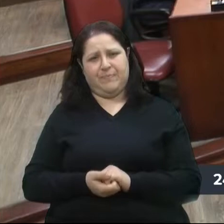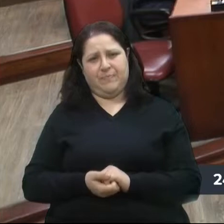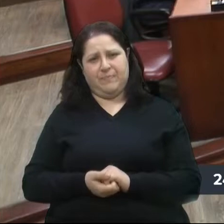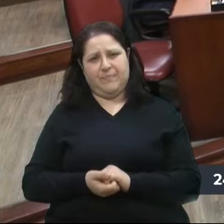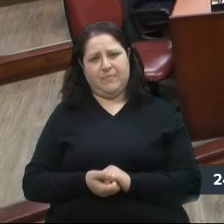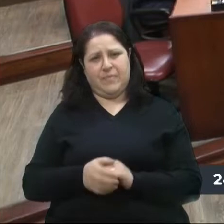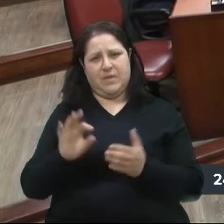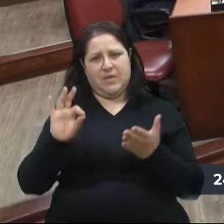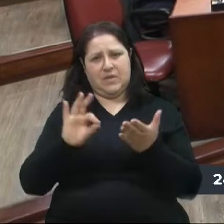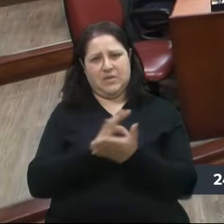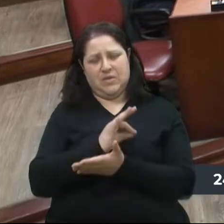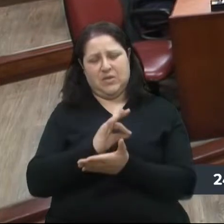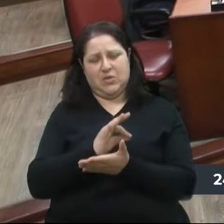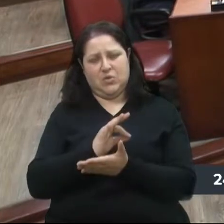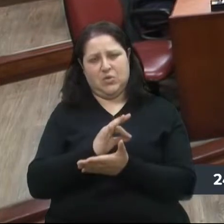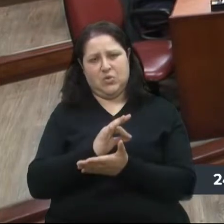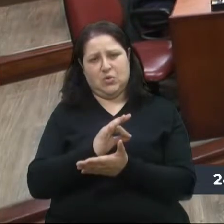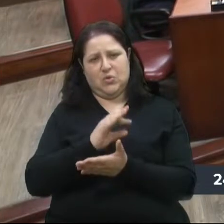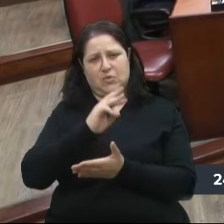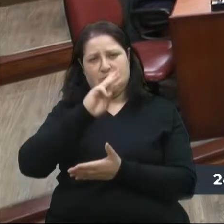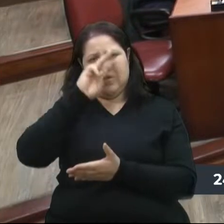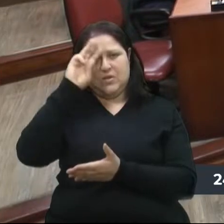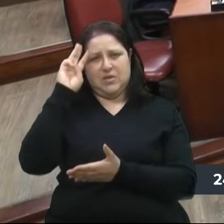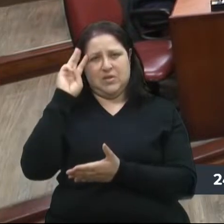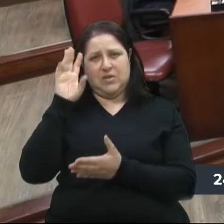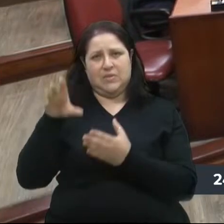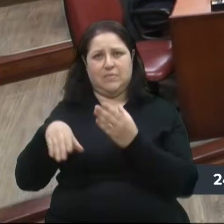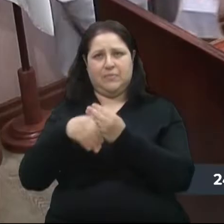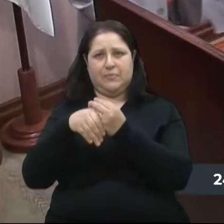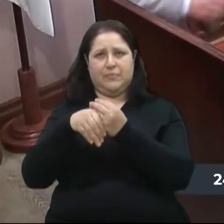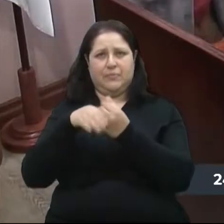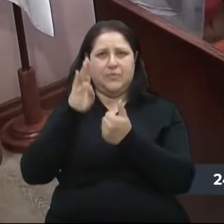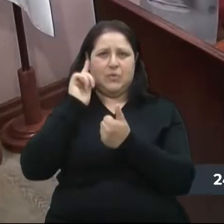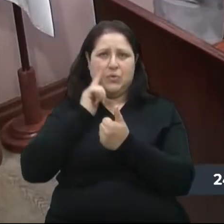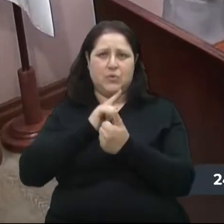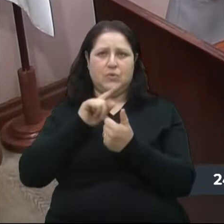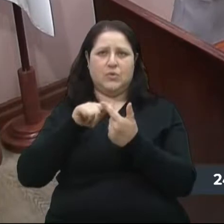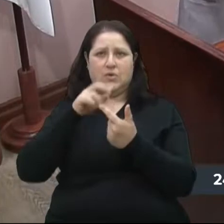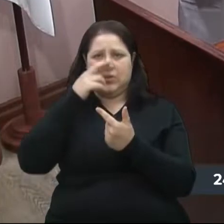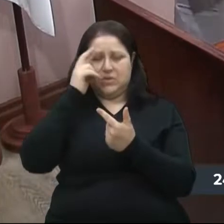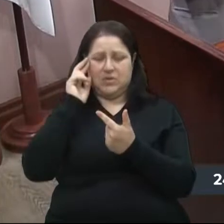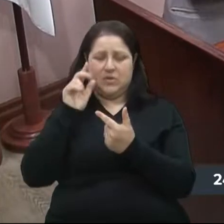Vereador Juliano Valim, da tribuna. Uma parte, quando possível, vereador.